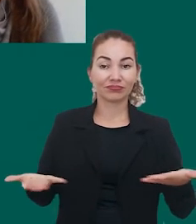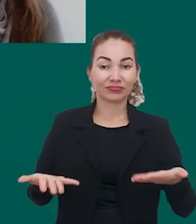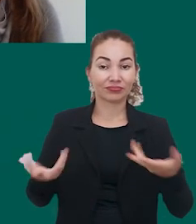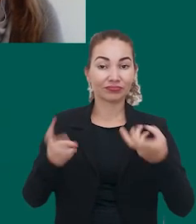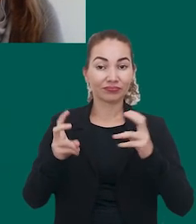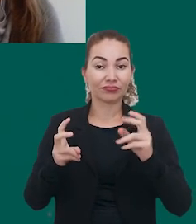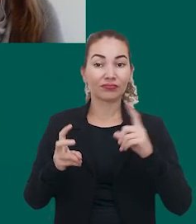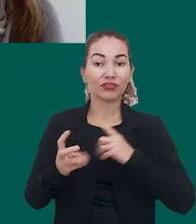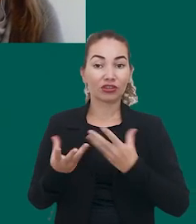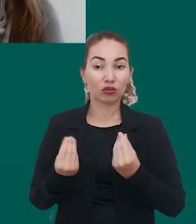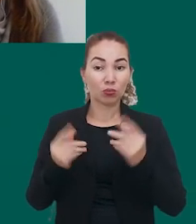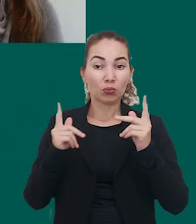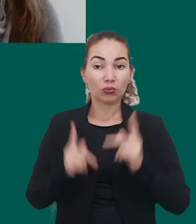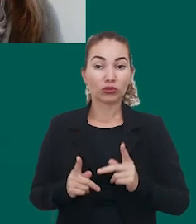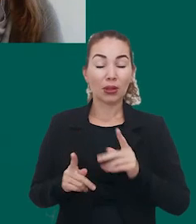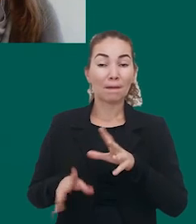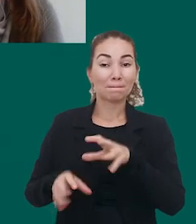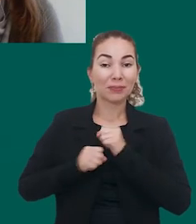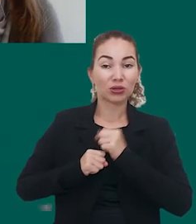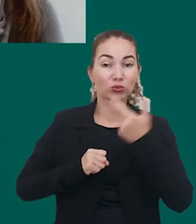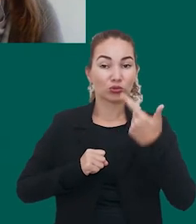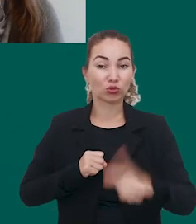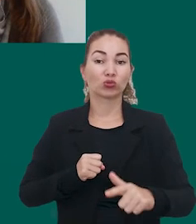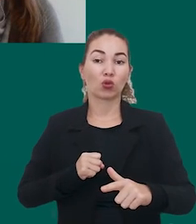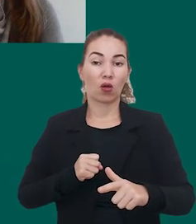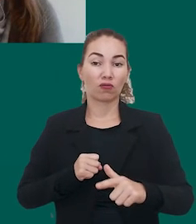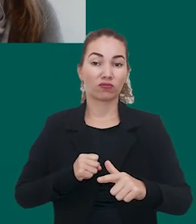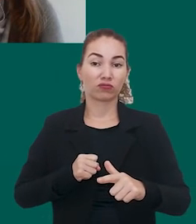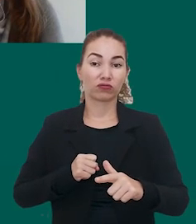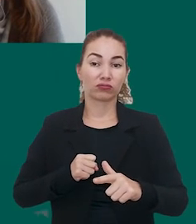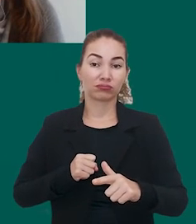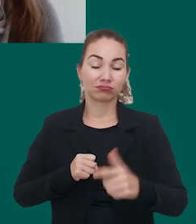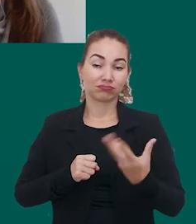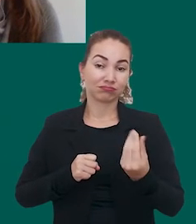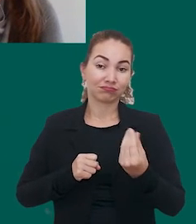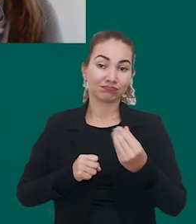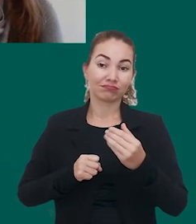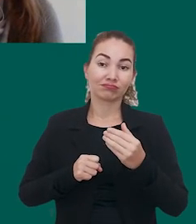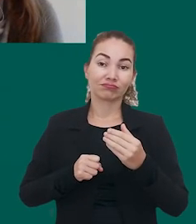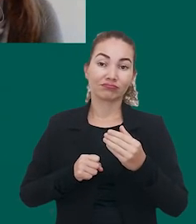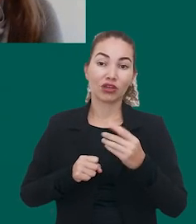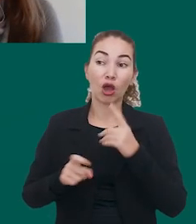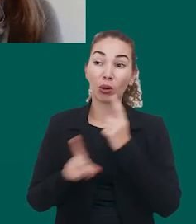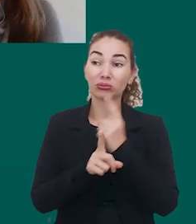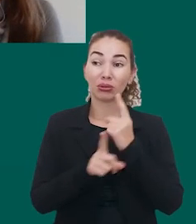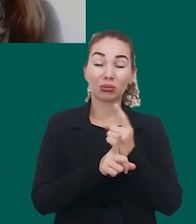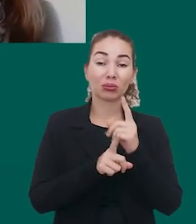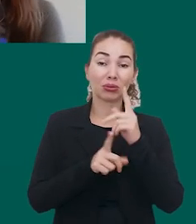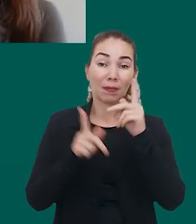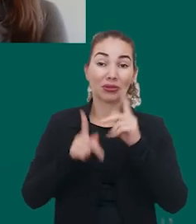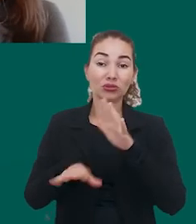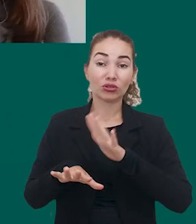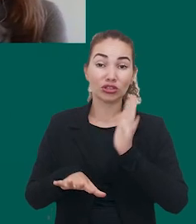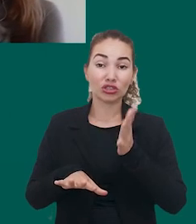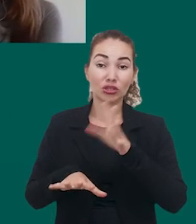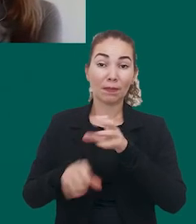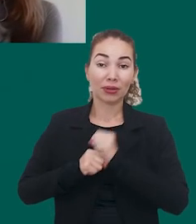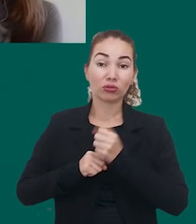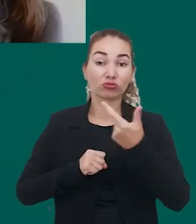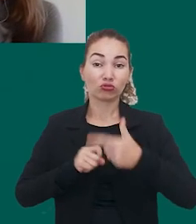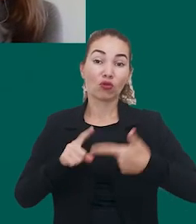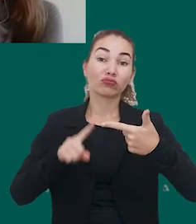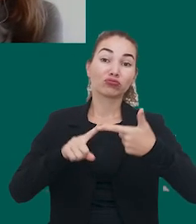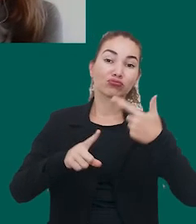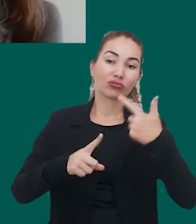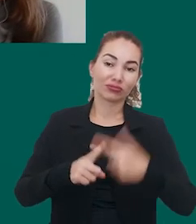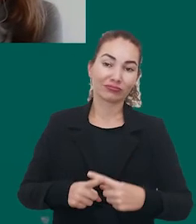agora são muitos casos de reinfecção, né? Está muito mais comum do que a gente gostaria, né? Justamente porque existem cepas diferentes e justamente porque tem pessoas